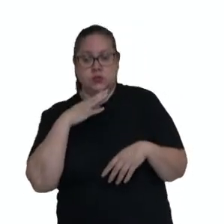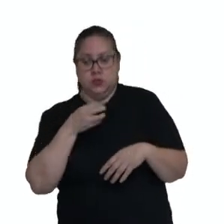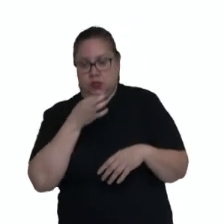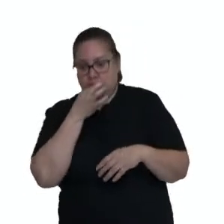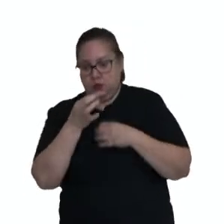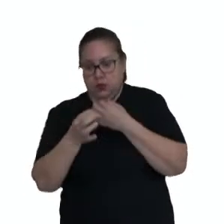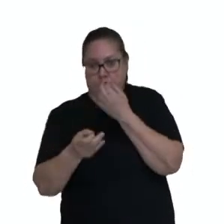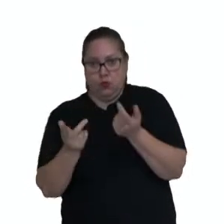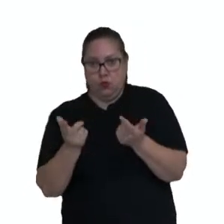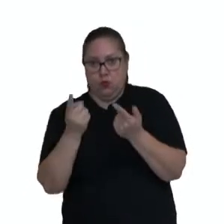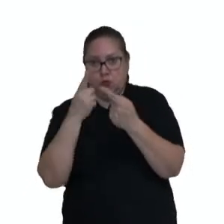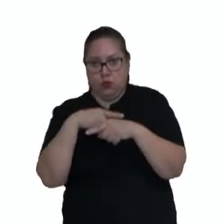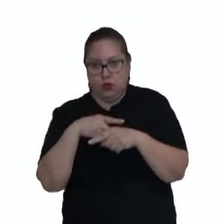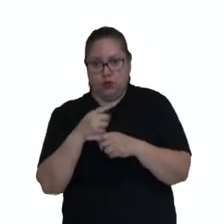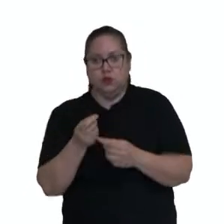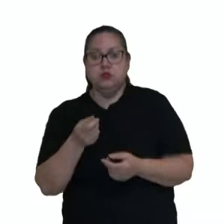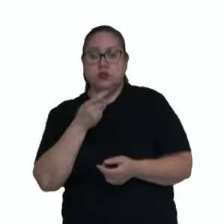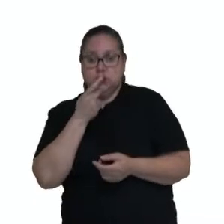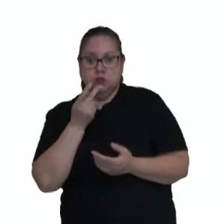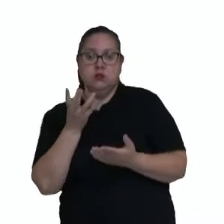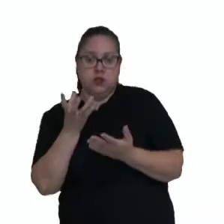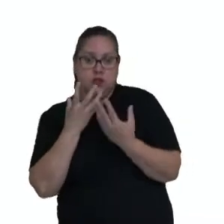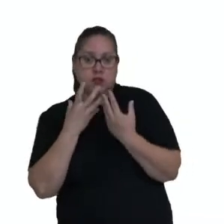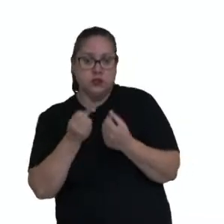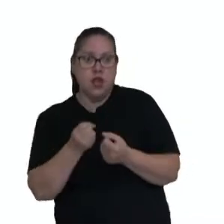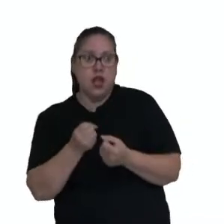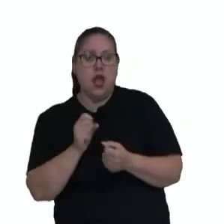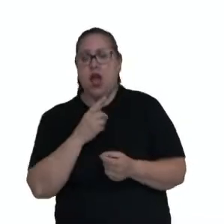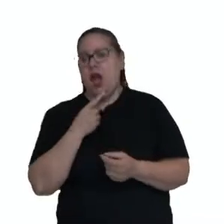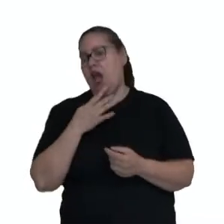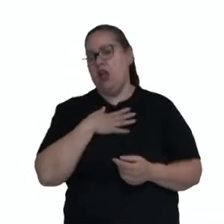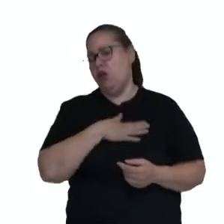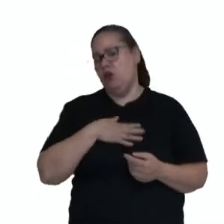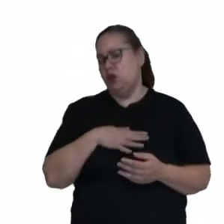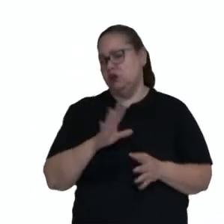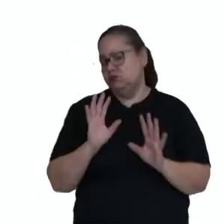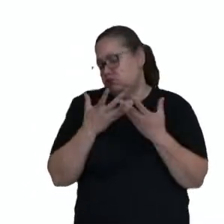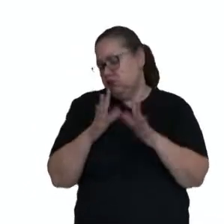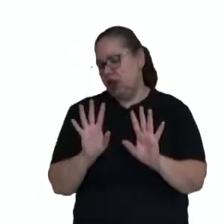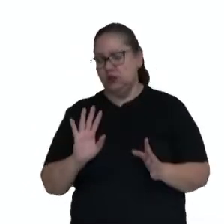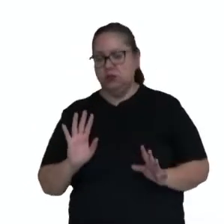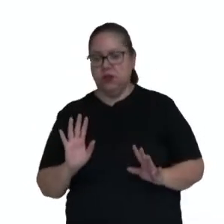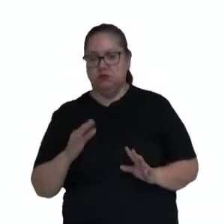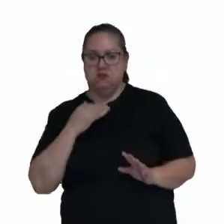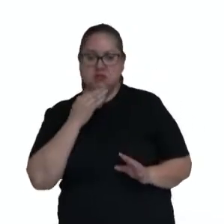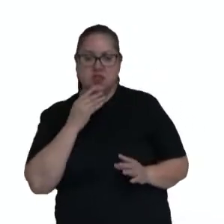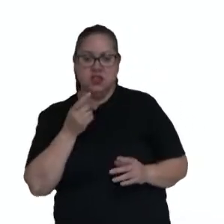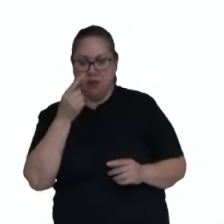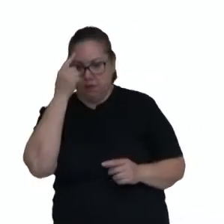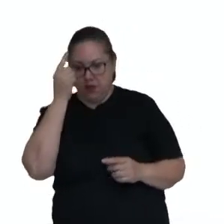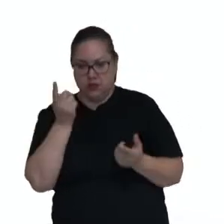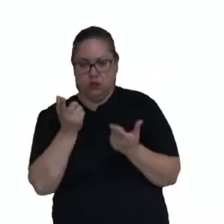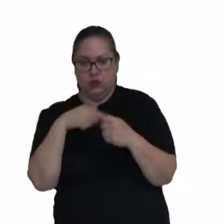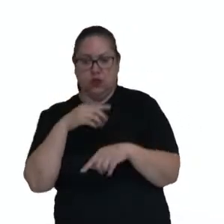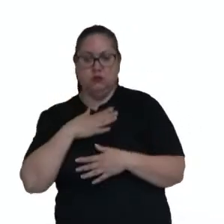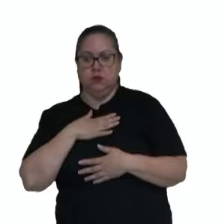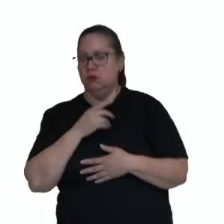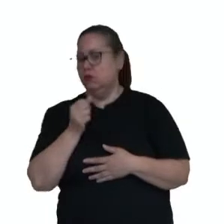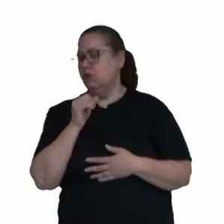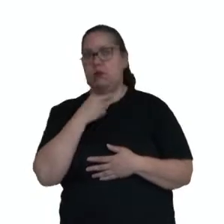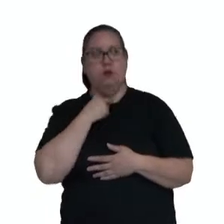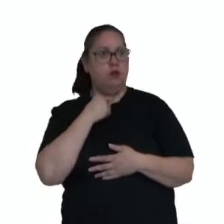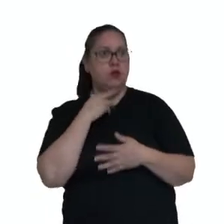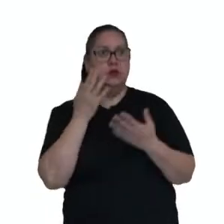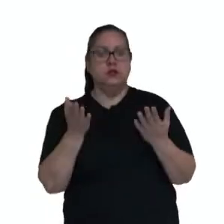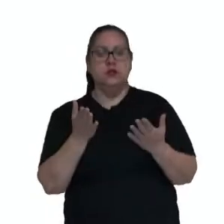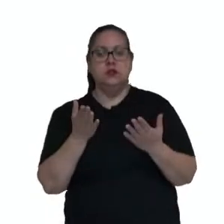e os argumentos a favor, né? Não posso ser assim, eu gosto disso, então não quero saber ninguém que pense o contrário de mim. Não dá para ser assim, né?